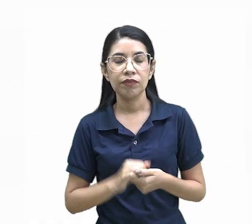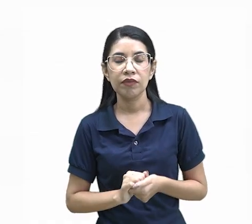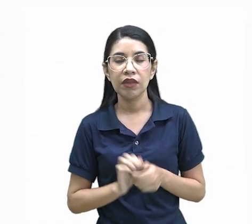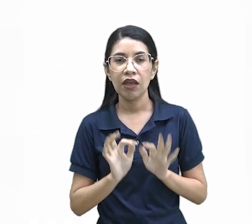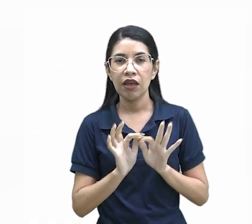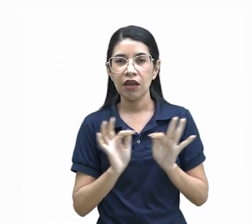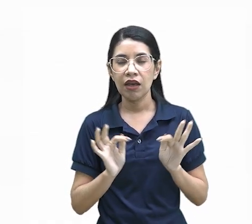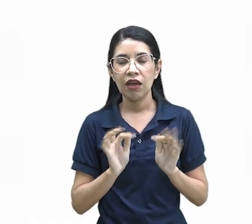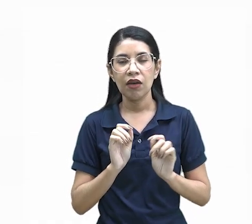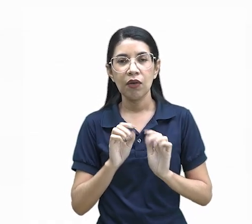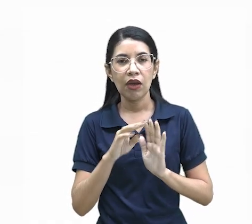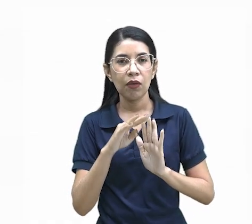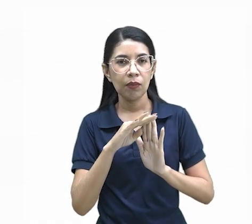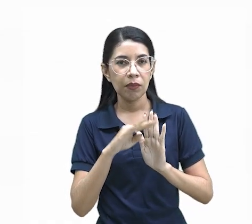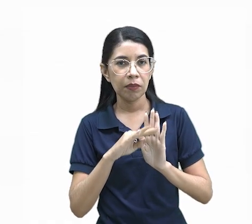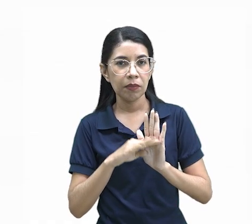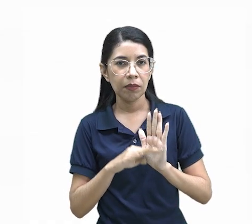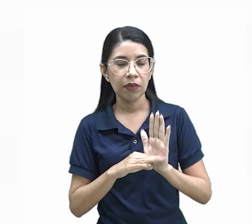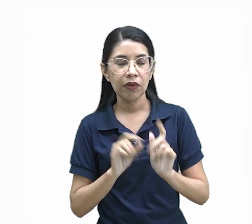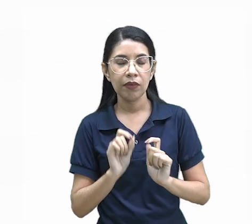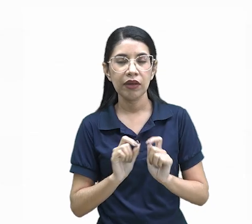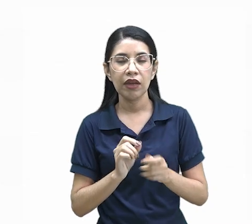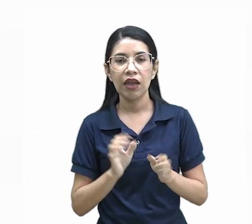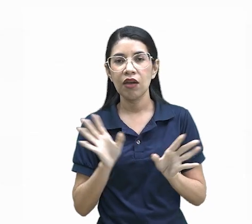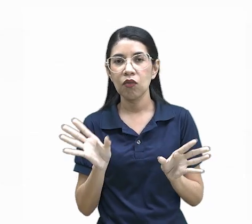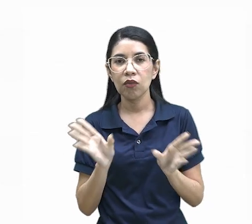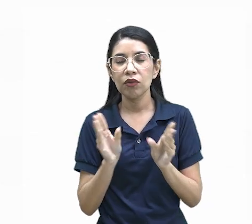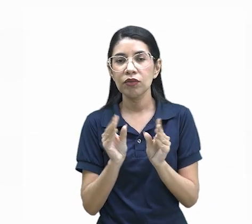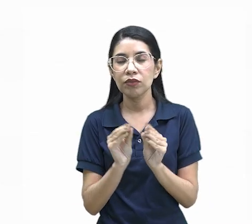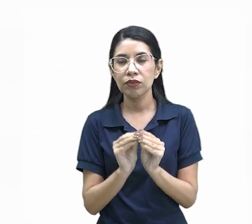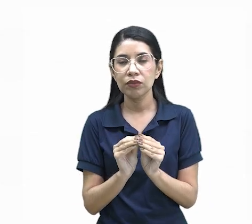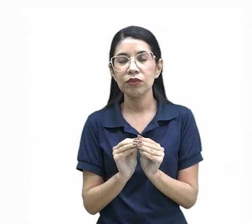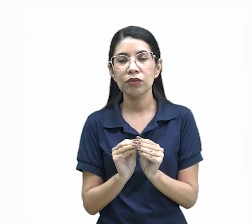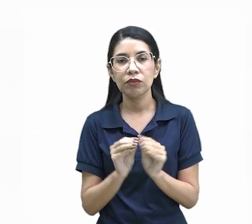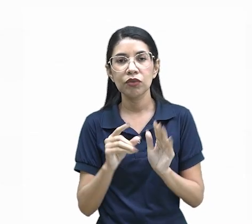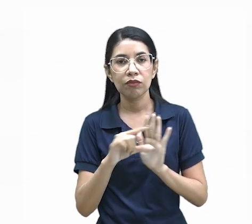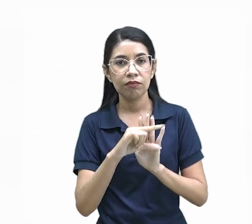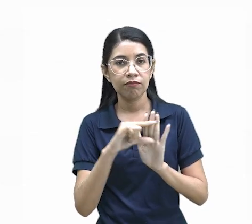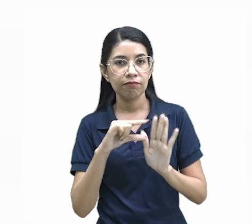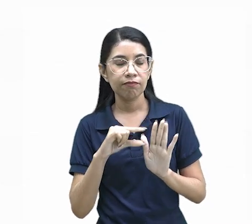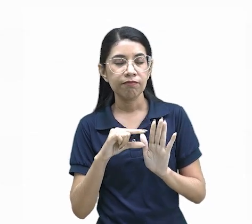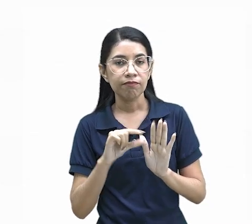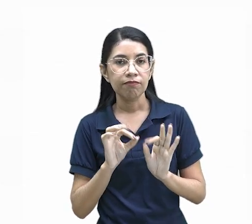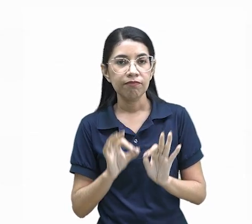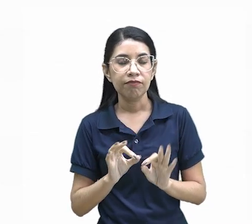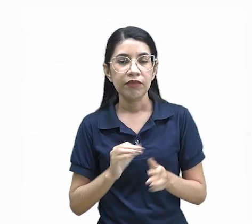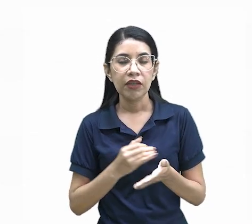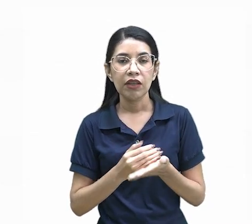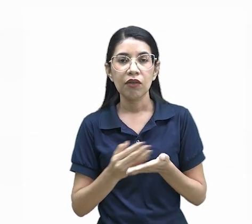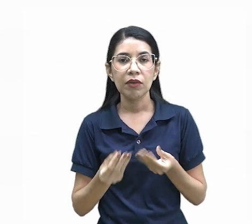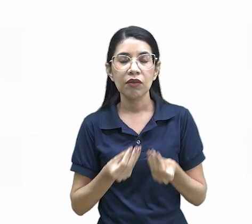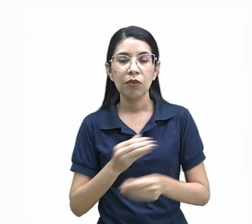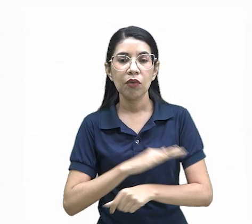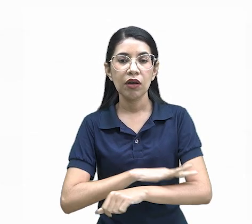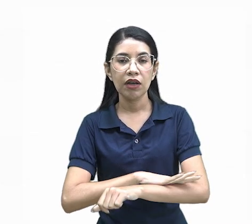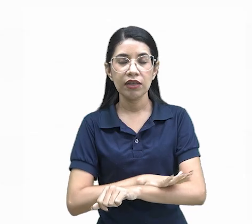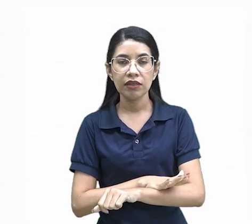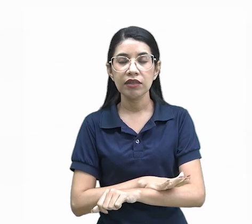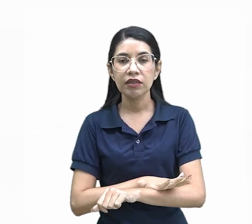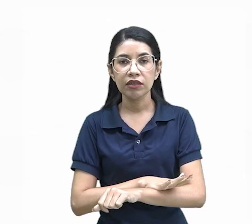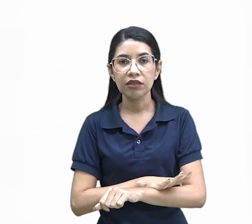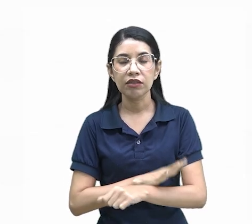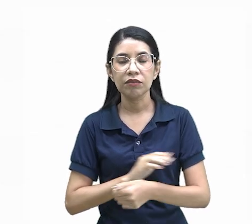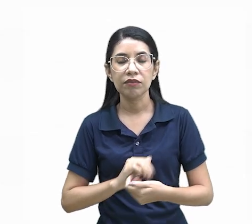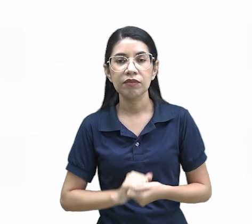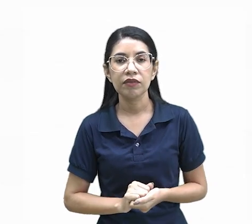frasal, lembra que o tópico frasal é o quê? Né? Como se fosse o resuminho ali do parágrafo, né? Então ela inicia, ó, o racismo estrutural, aí